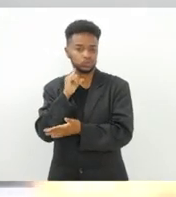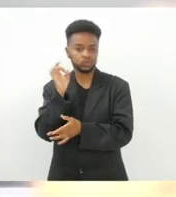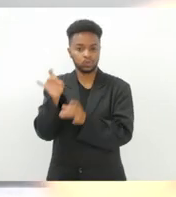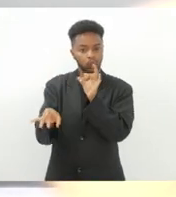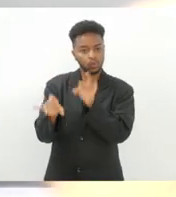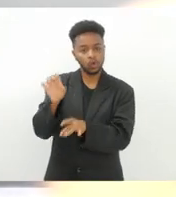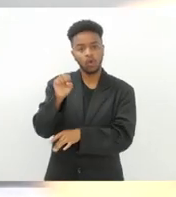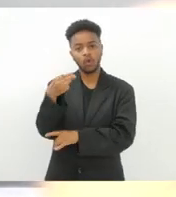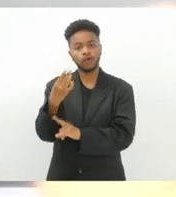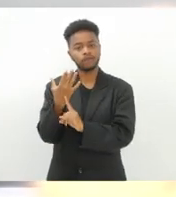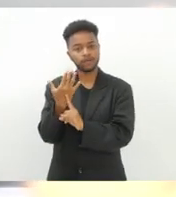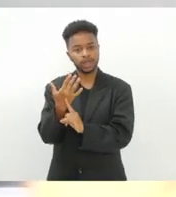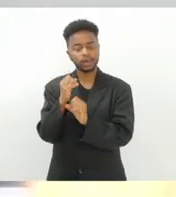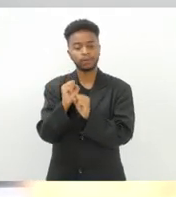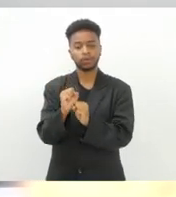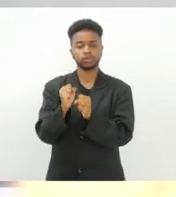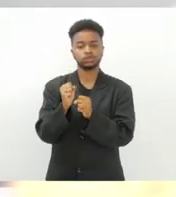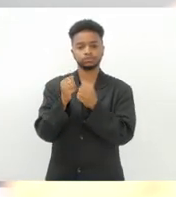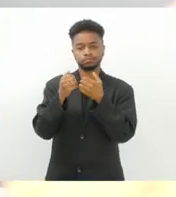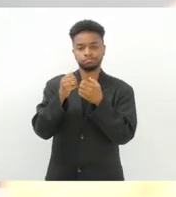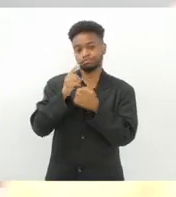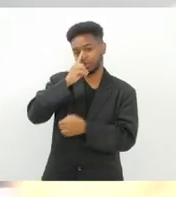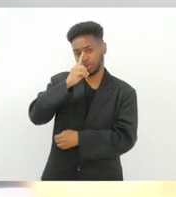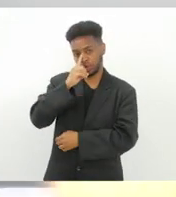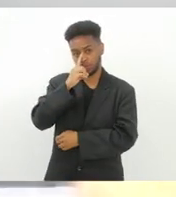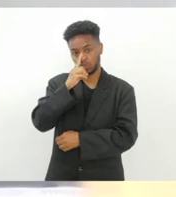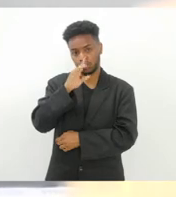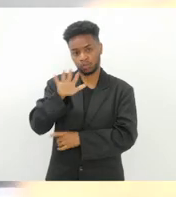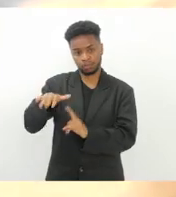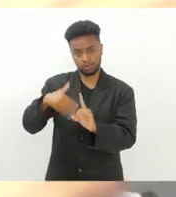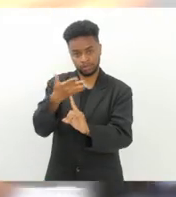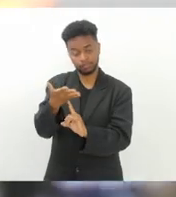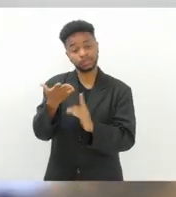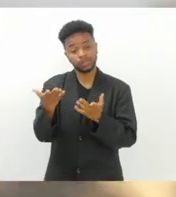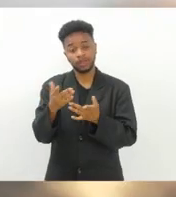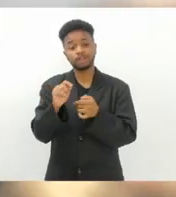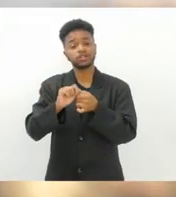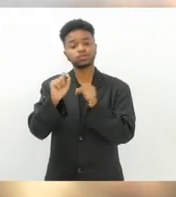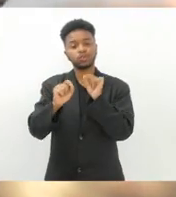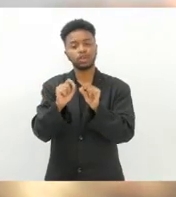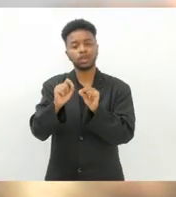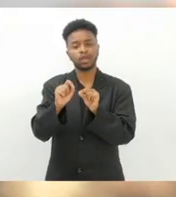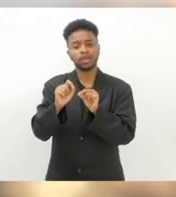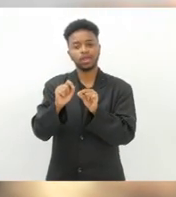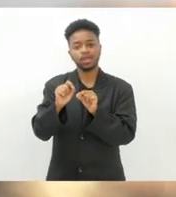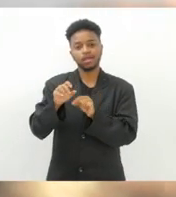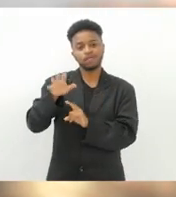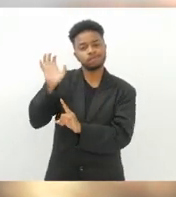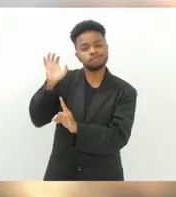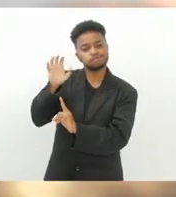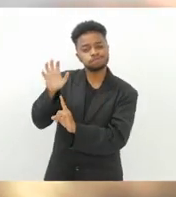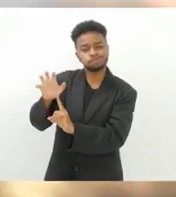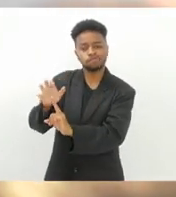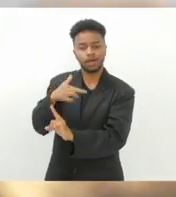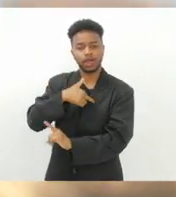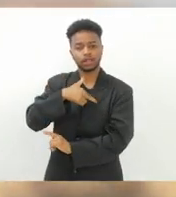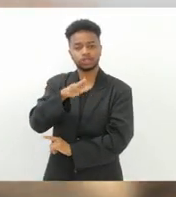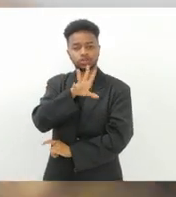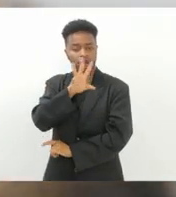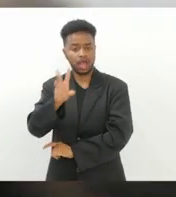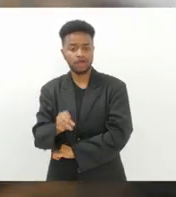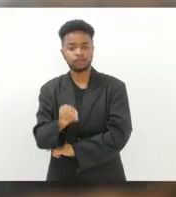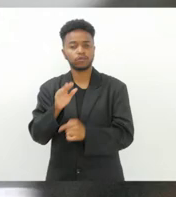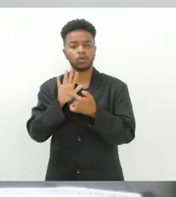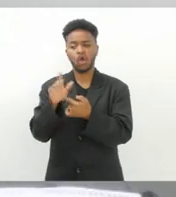podem produzir risco, e usavam isso para demonizar ainda mais as religiões afro. Não,